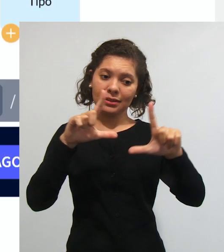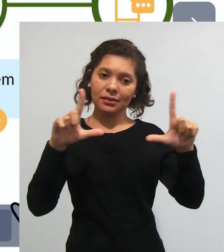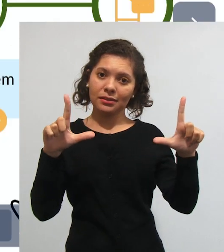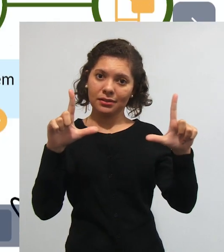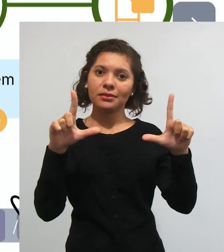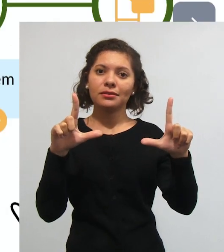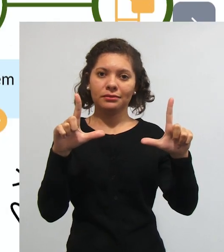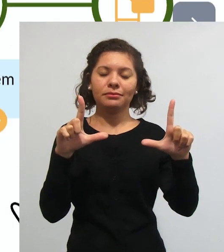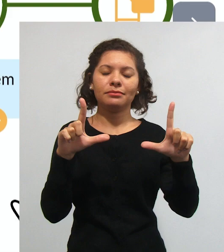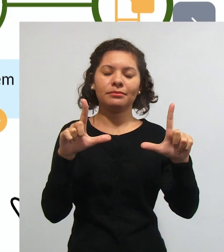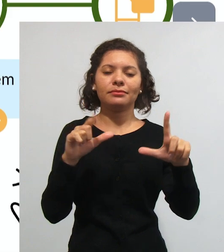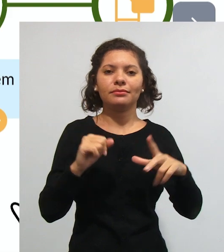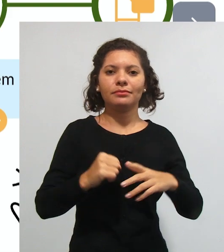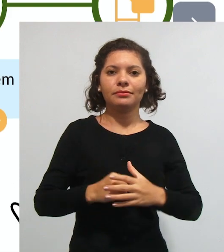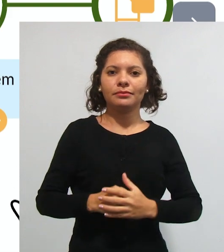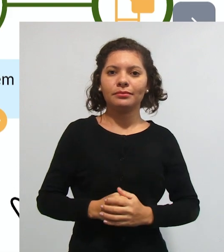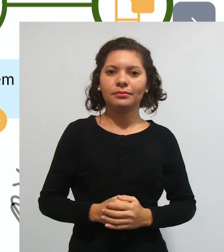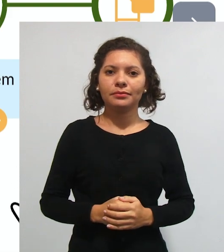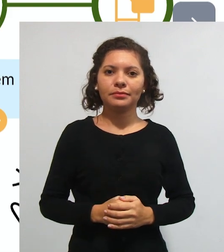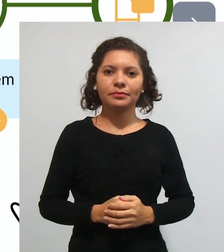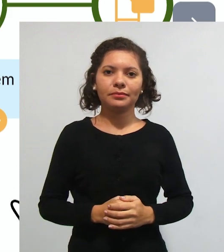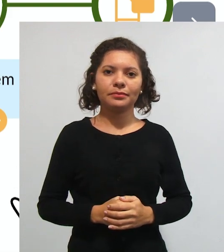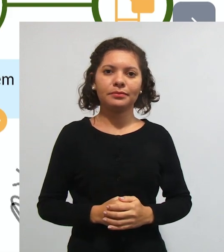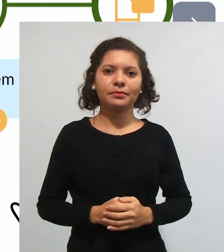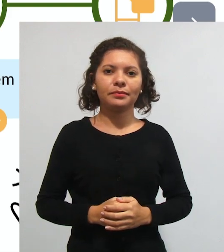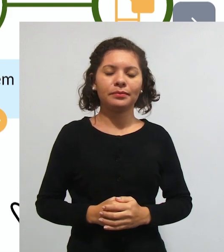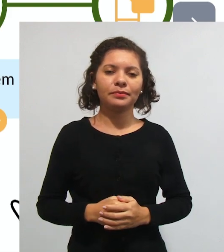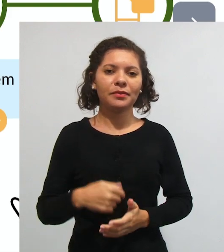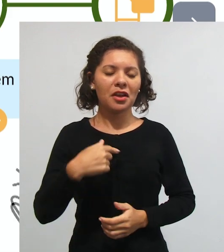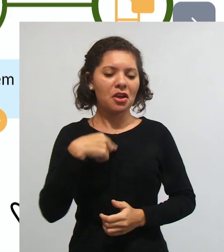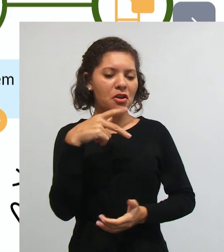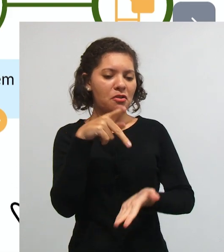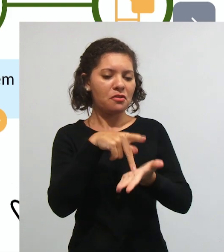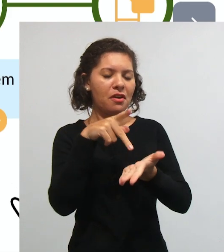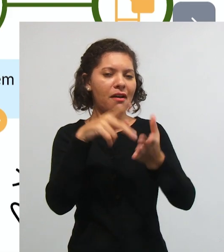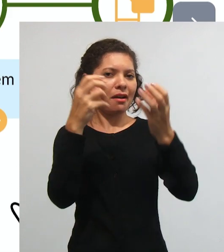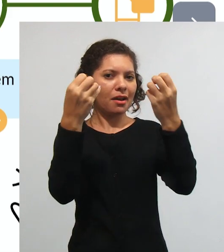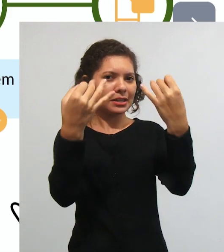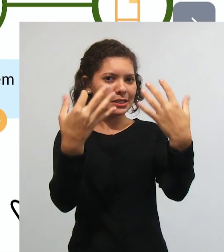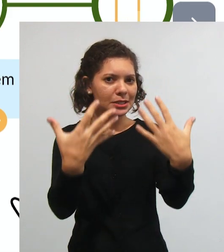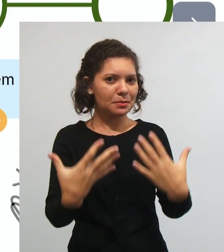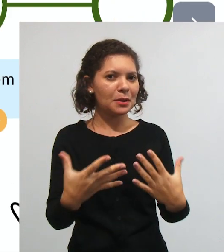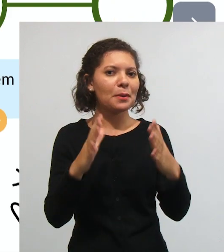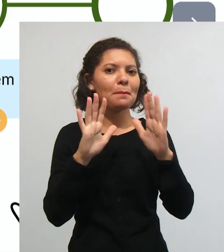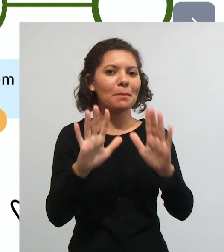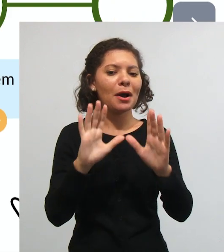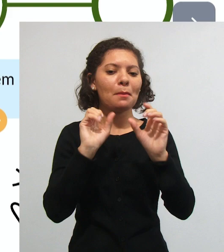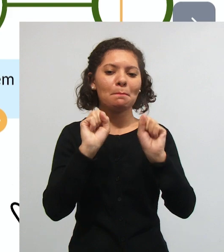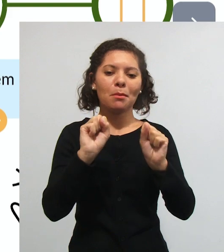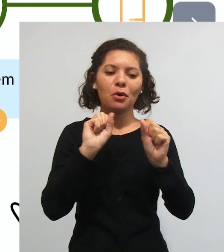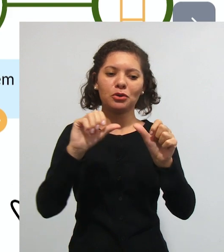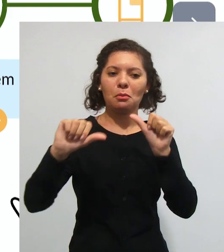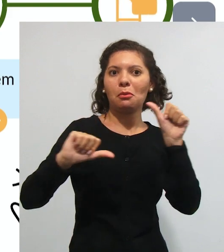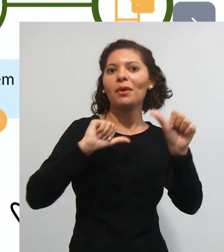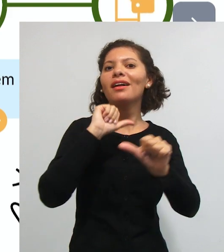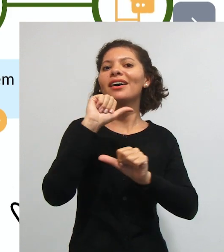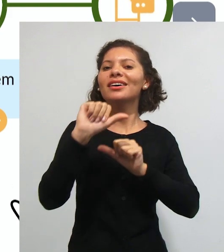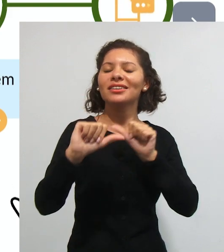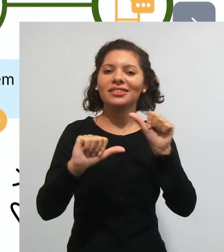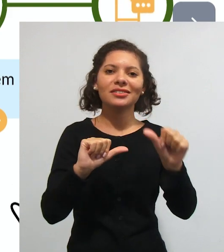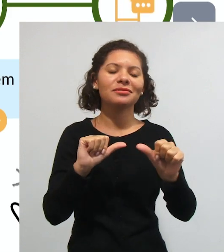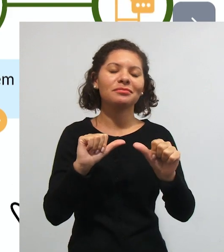verdade. Mesmo que provisória. Bom, e aí a gente tem um próximo elemento que tem que